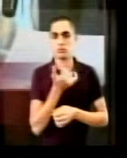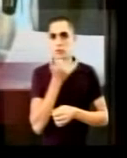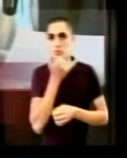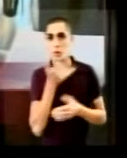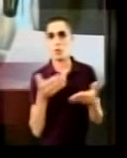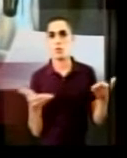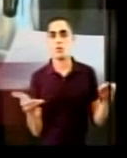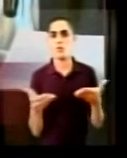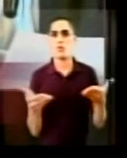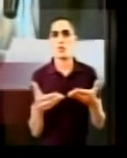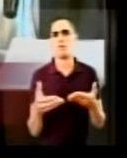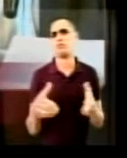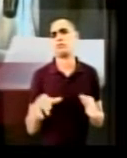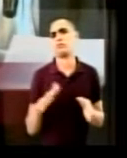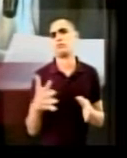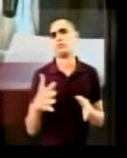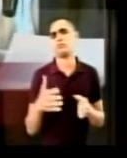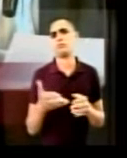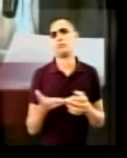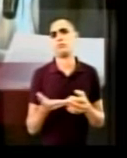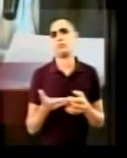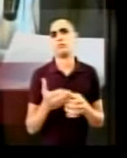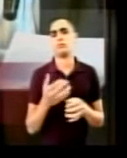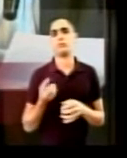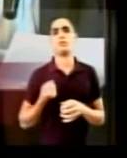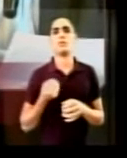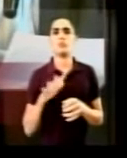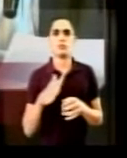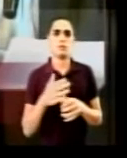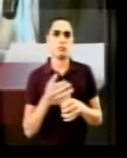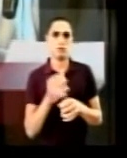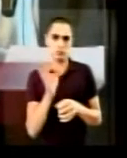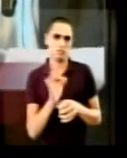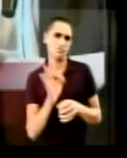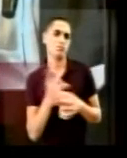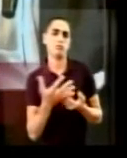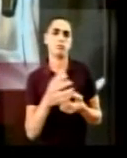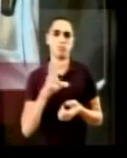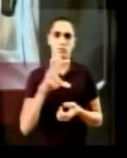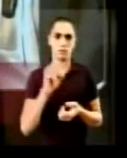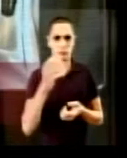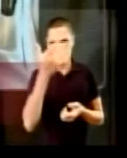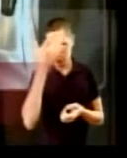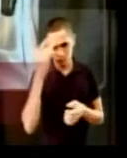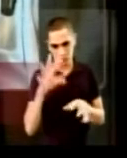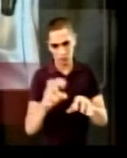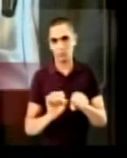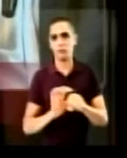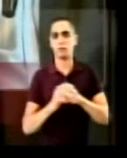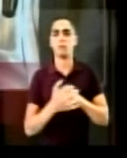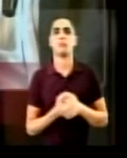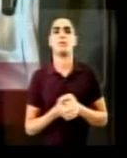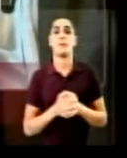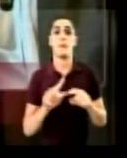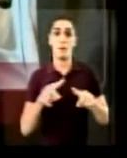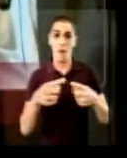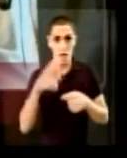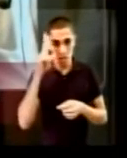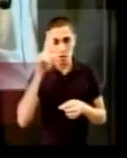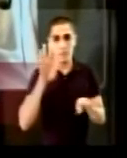nós estamos com cerca na média móvel de 50 casos. Mas lembrar que ainda faltam entrar